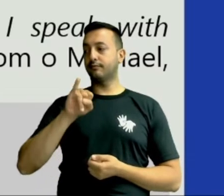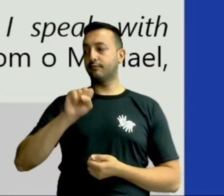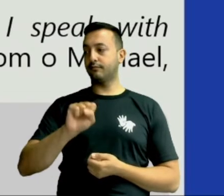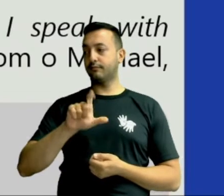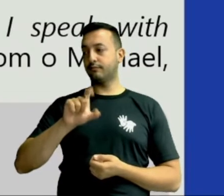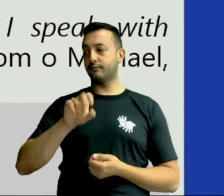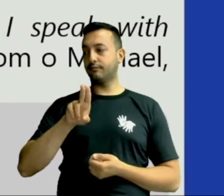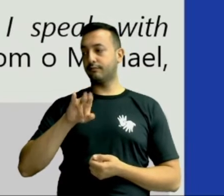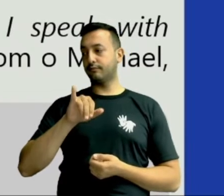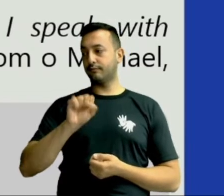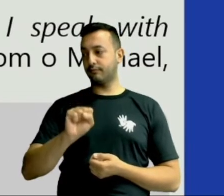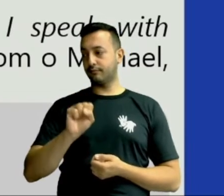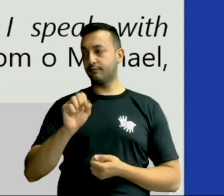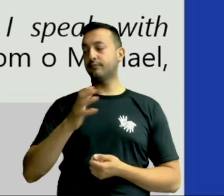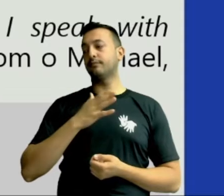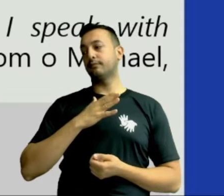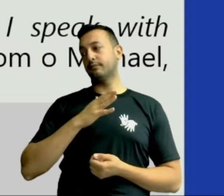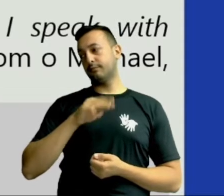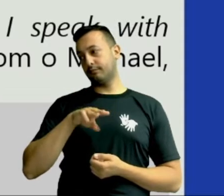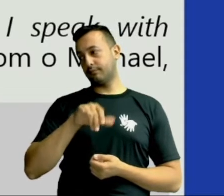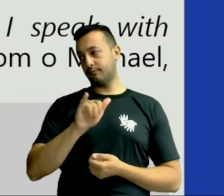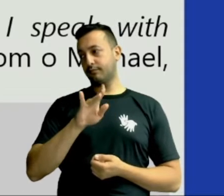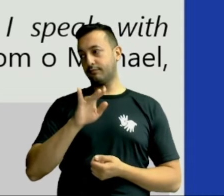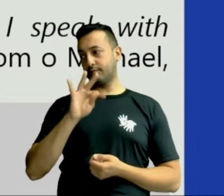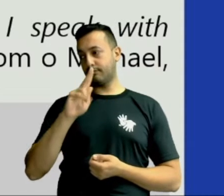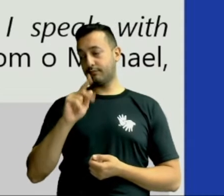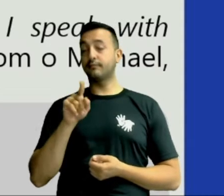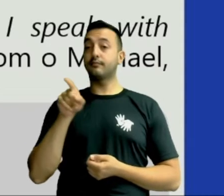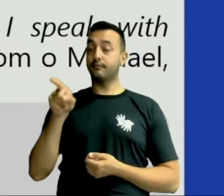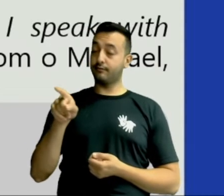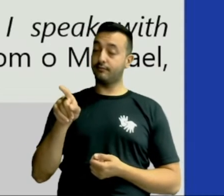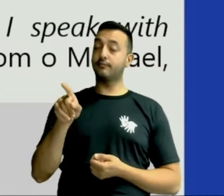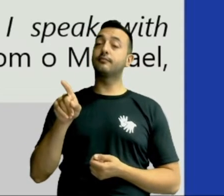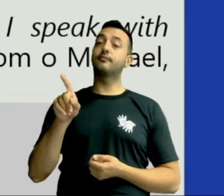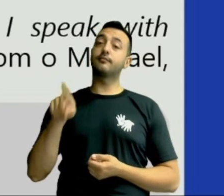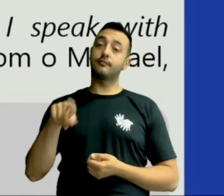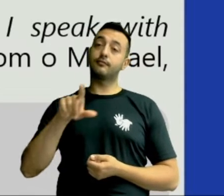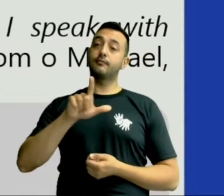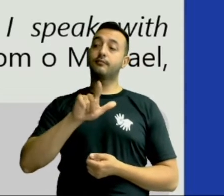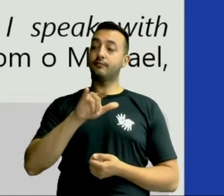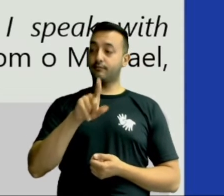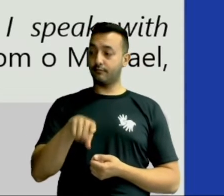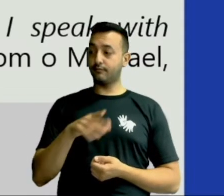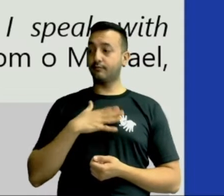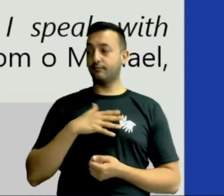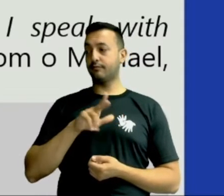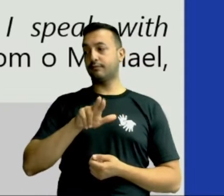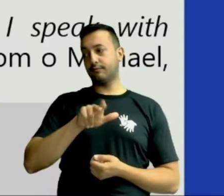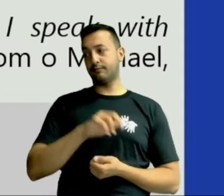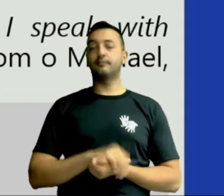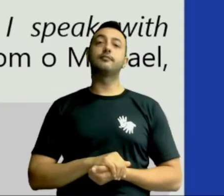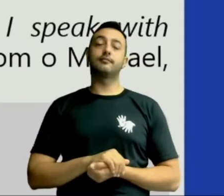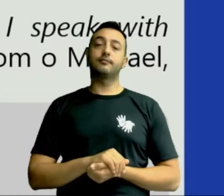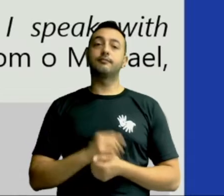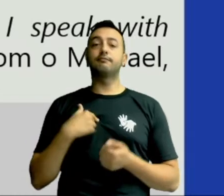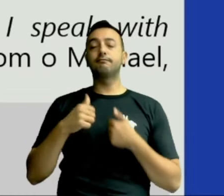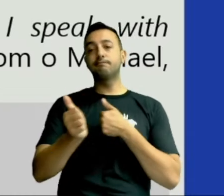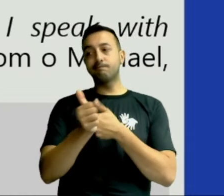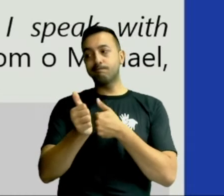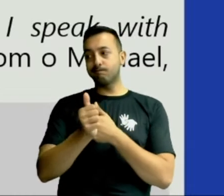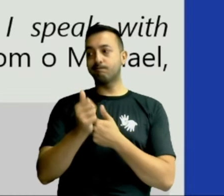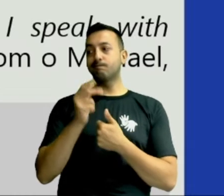nos my brother Esse é o Luiz meu irmão então estou próxima ao